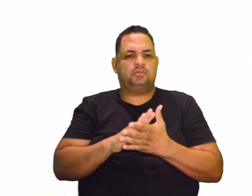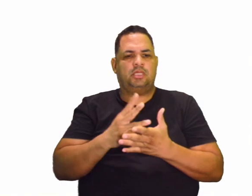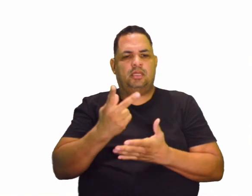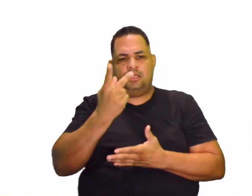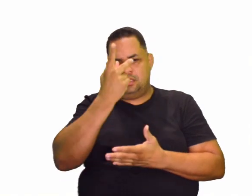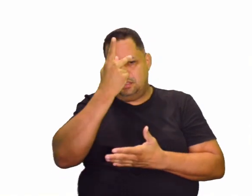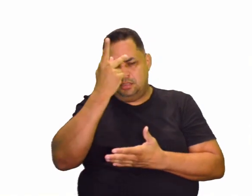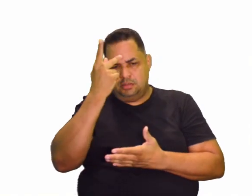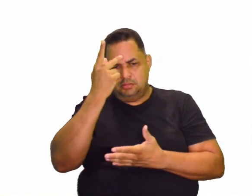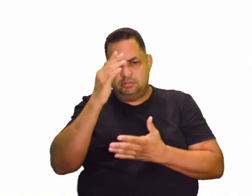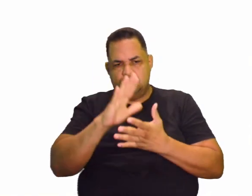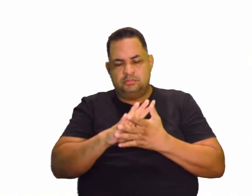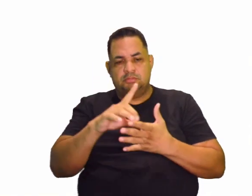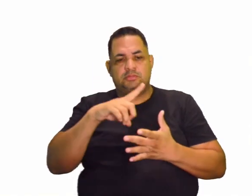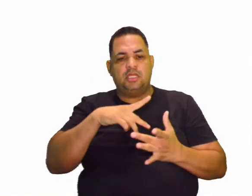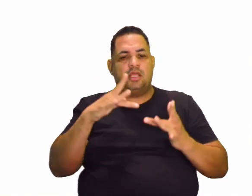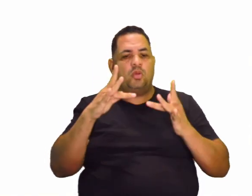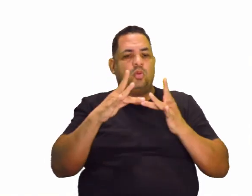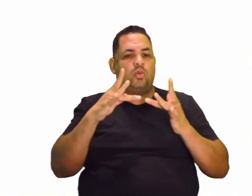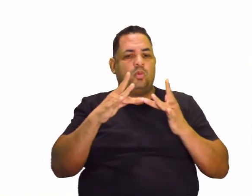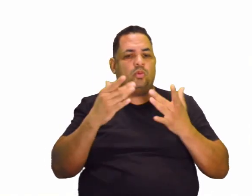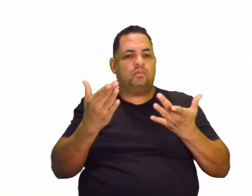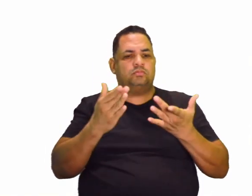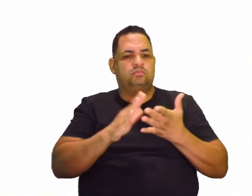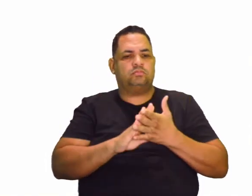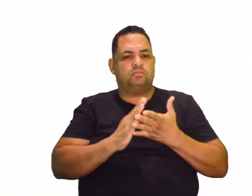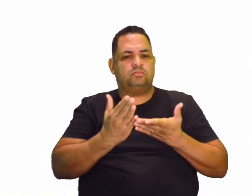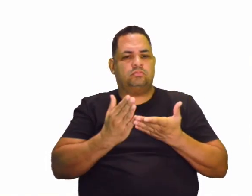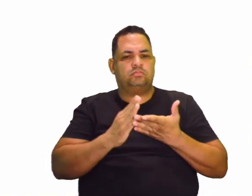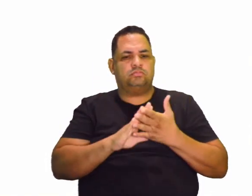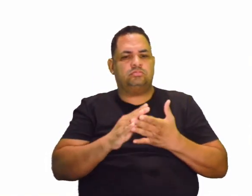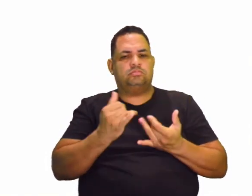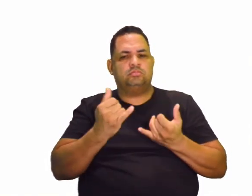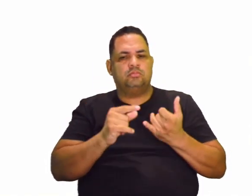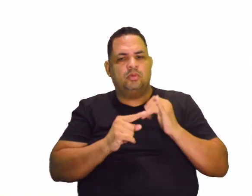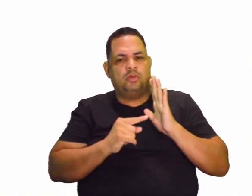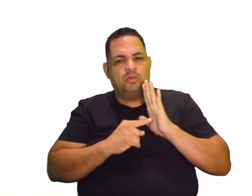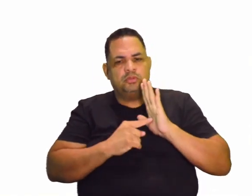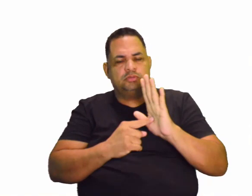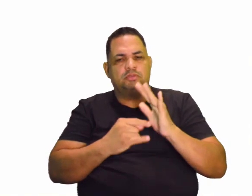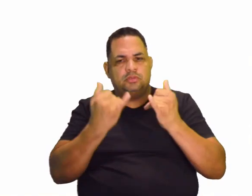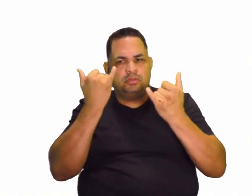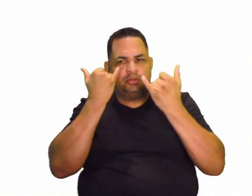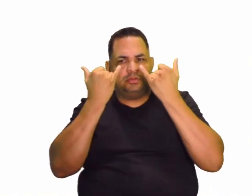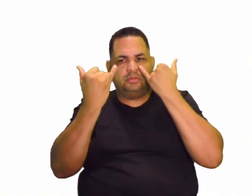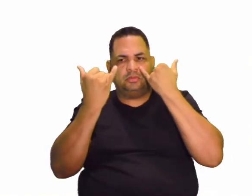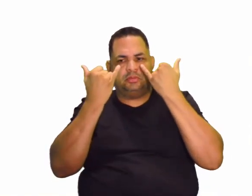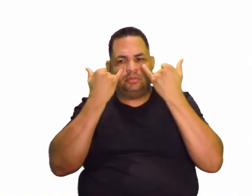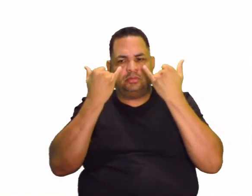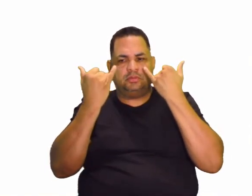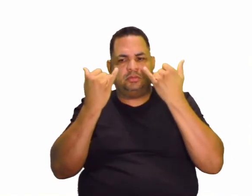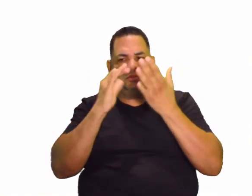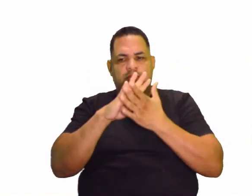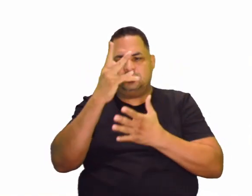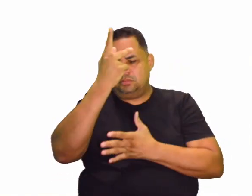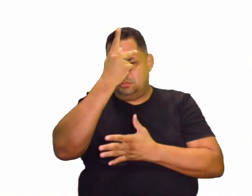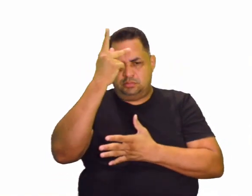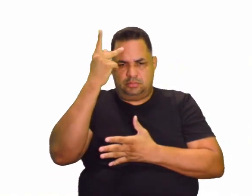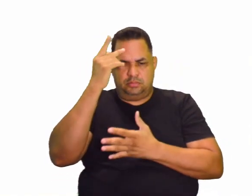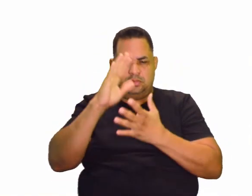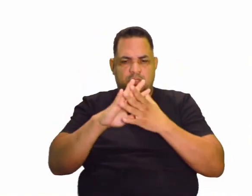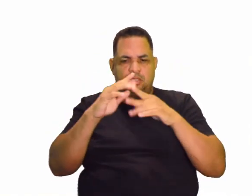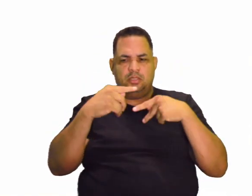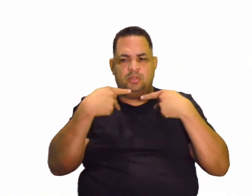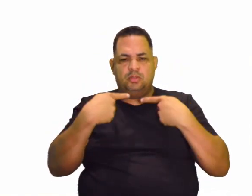tinham contato com os deuses e traziam ali informação, né, para as pessoas, para os